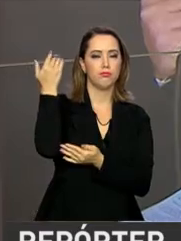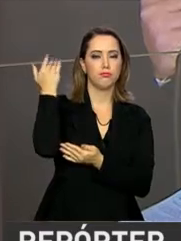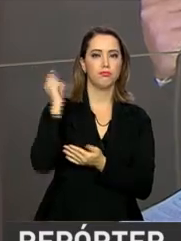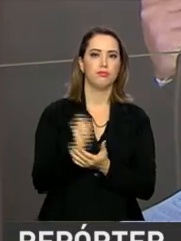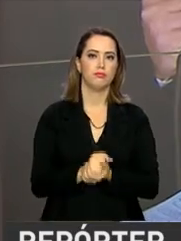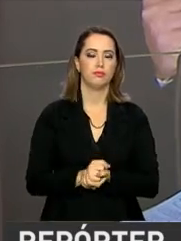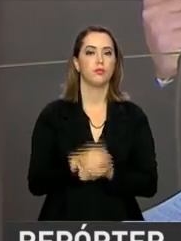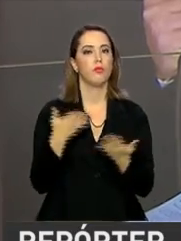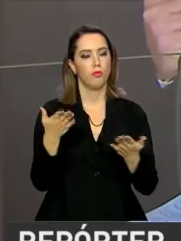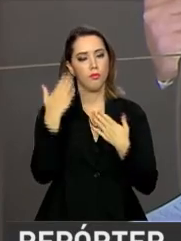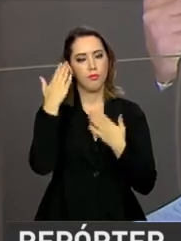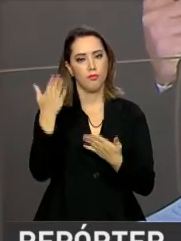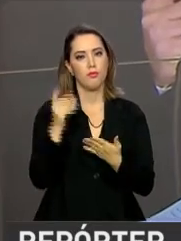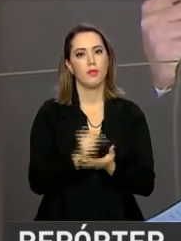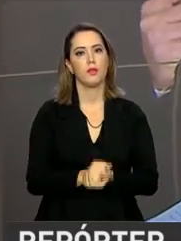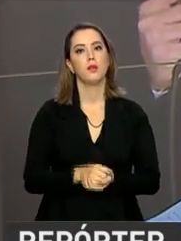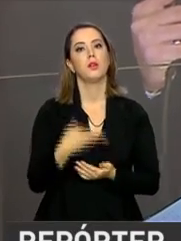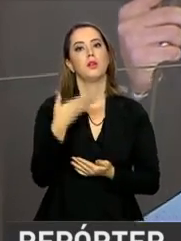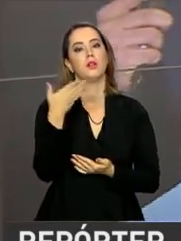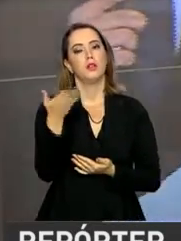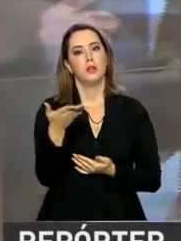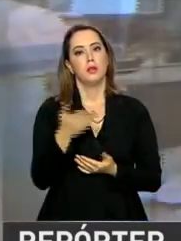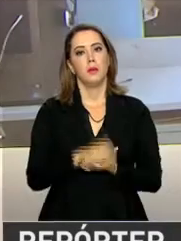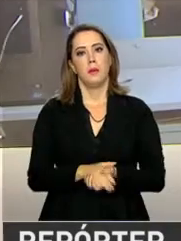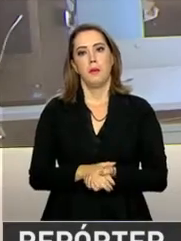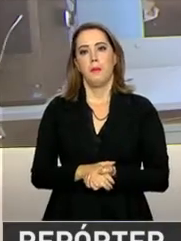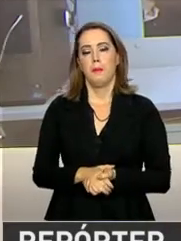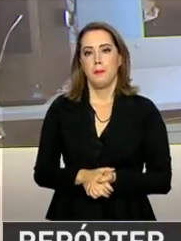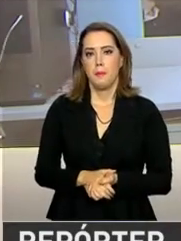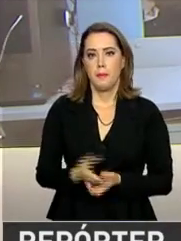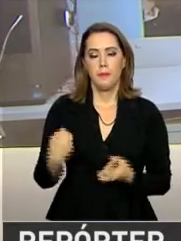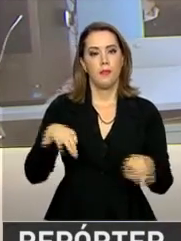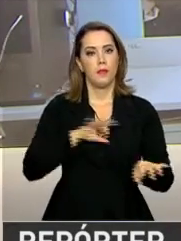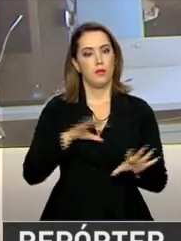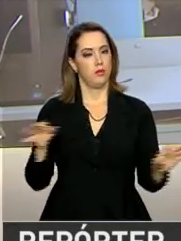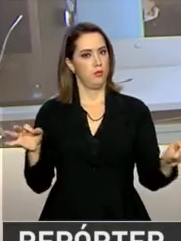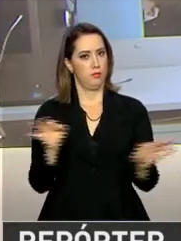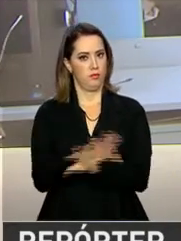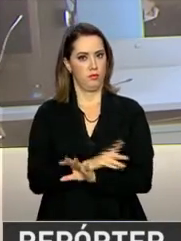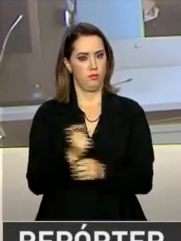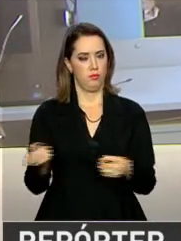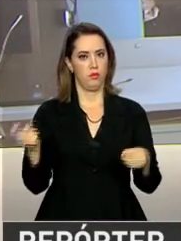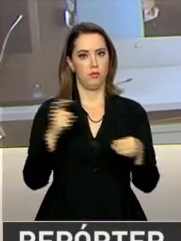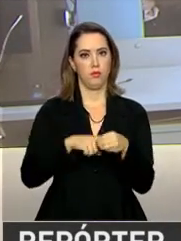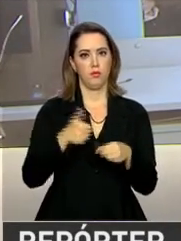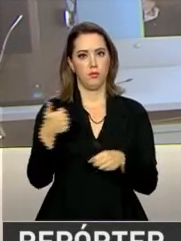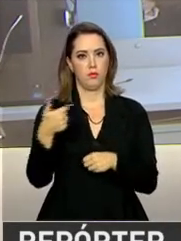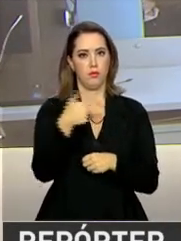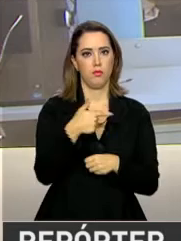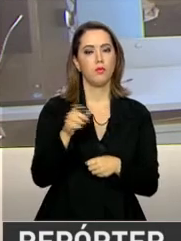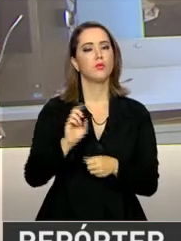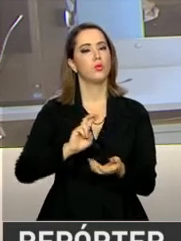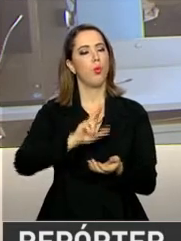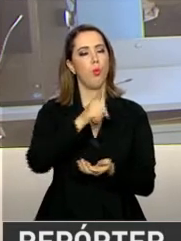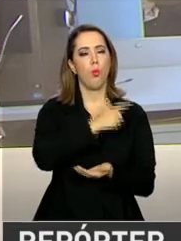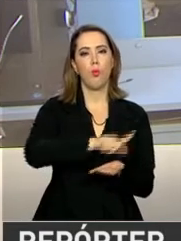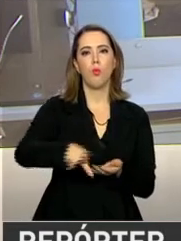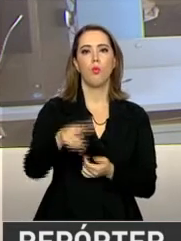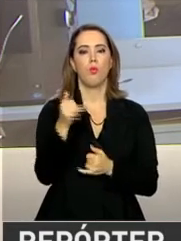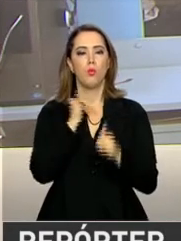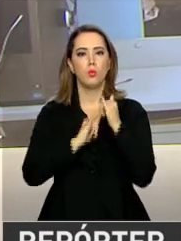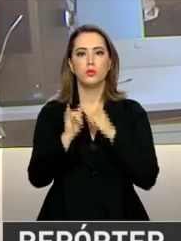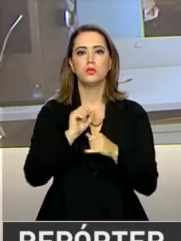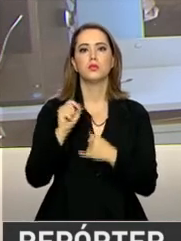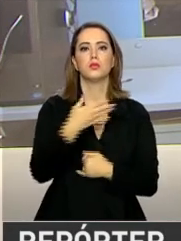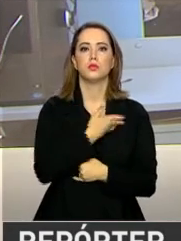brigada joão pedro pelas suas informações ao vivo e nós ficamos por aqui voltamos ao meio-dia com outras informações do